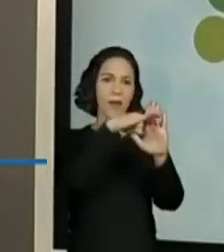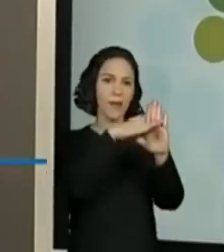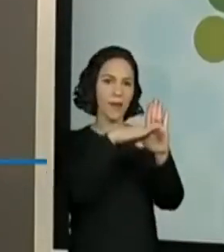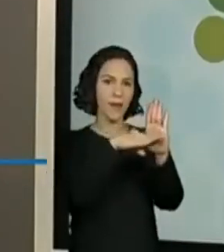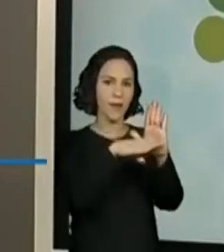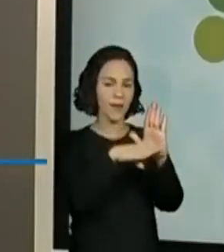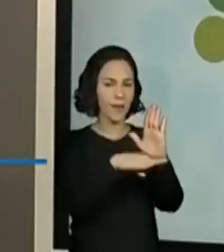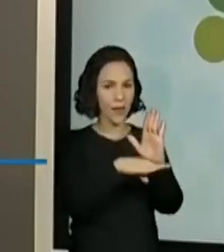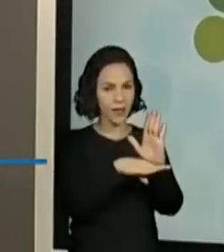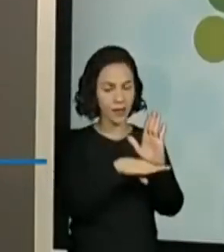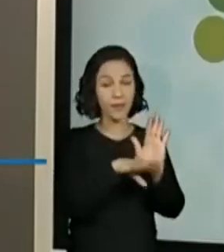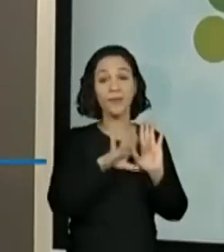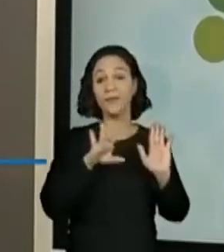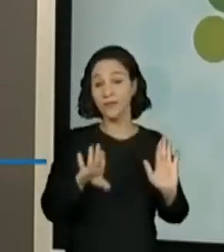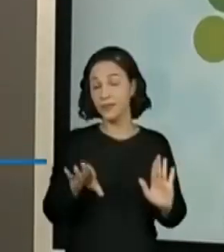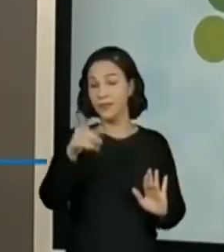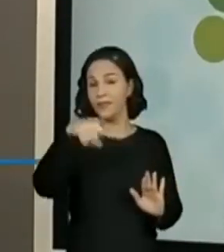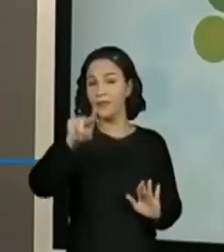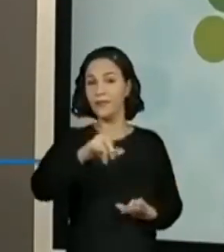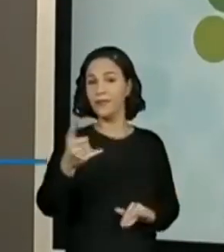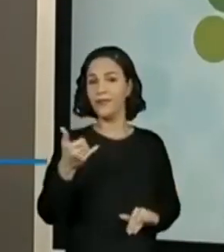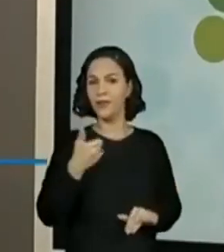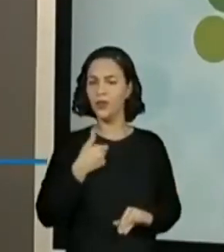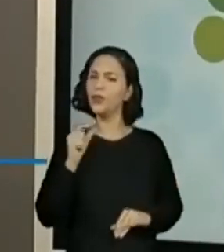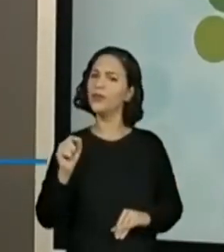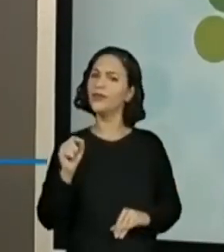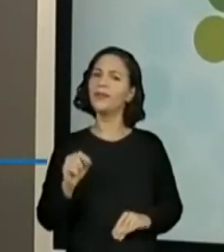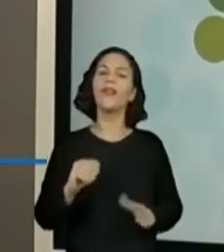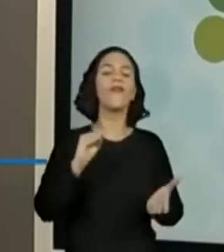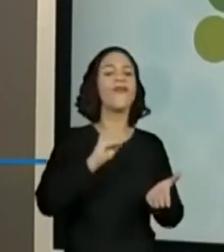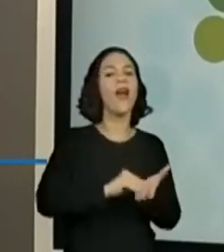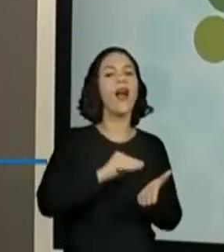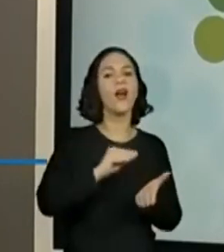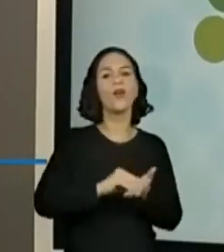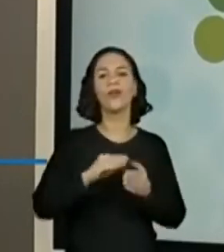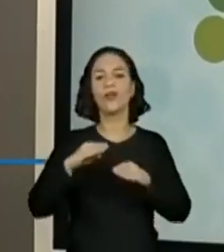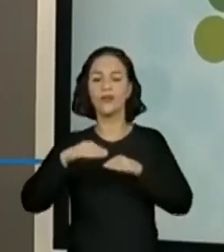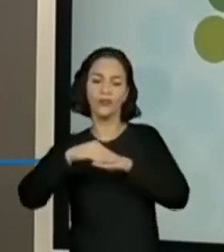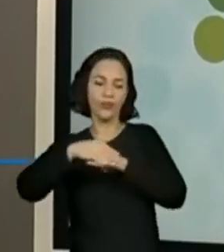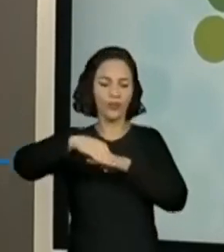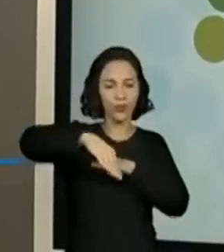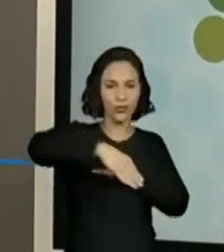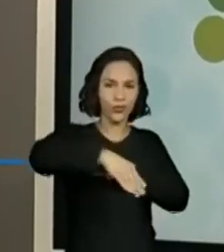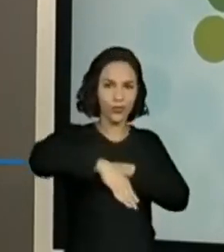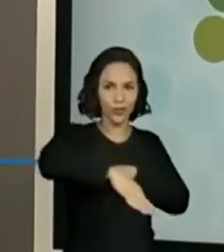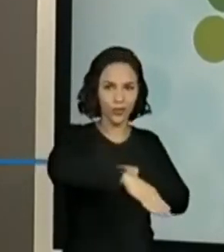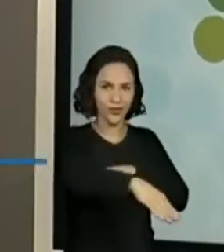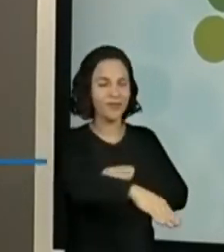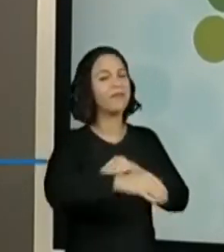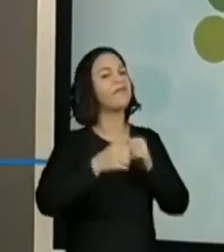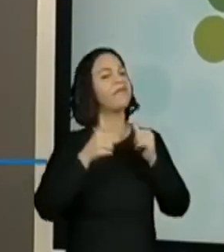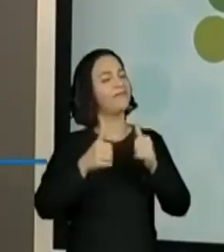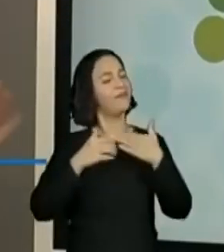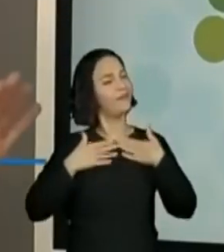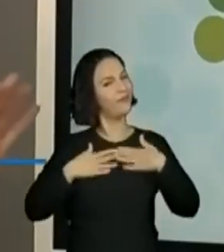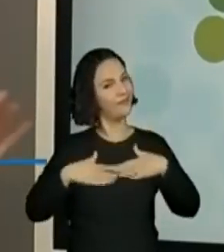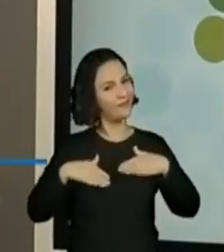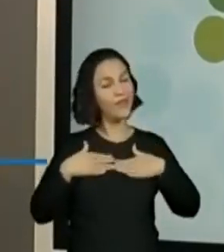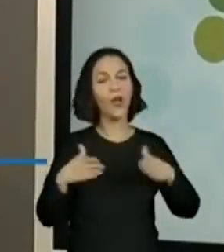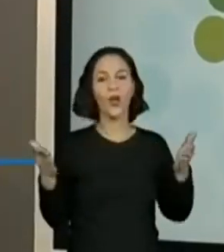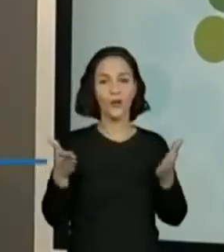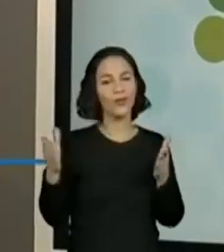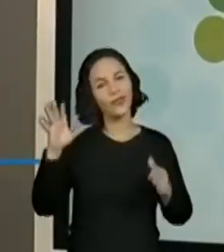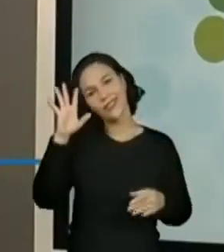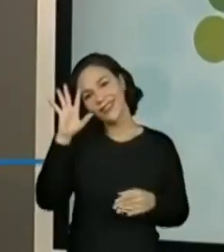Mas aí vocês falaram, professora Kelly, tá faltando o escorregador. Fiquem tranquilos. Na nossa aula de hoje, a gente vai